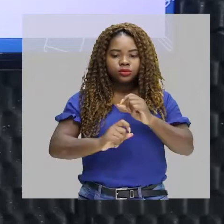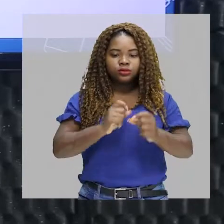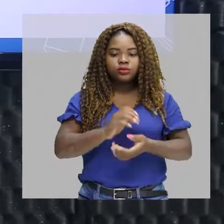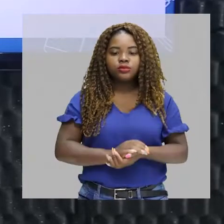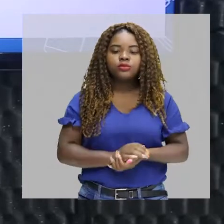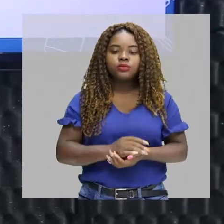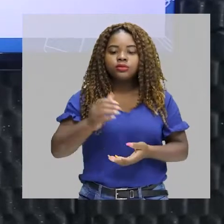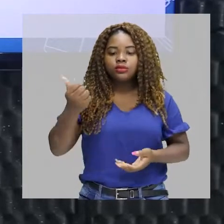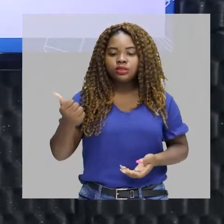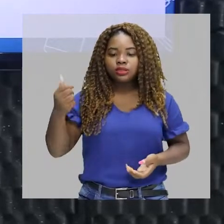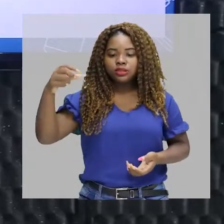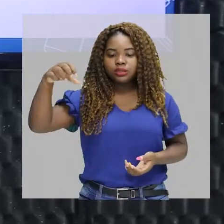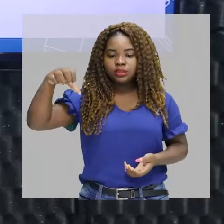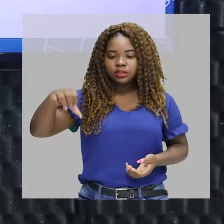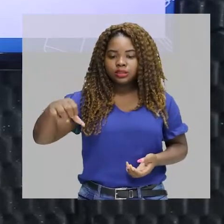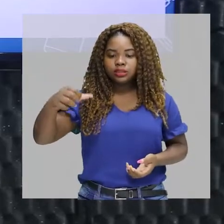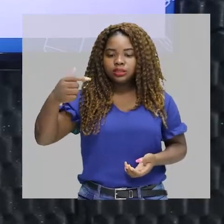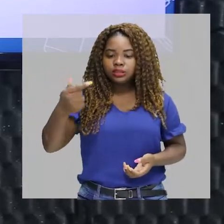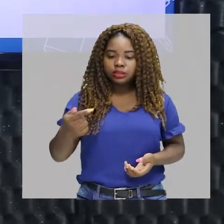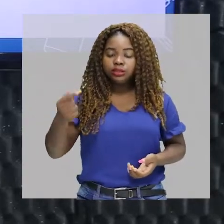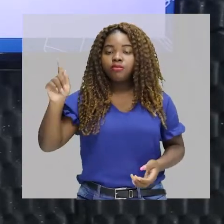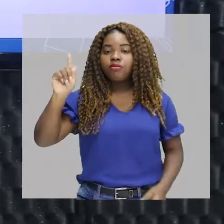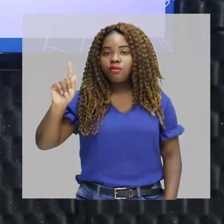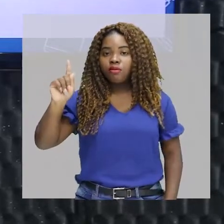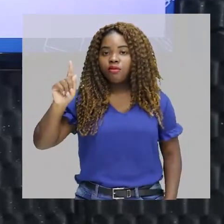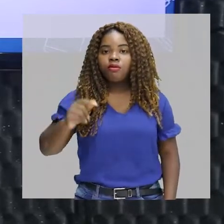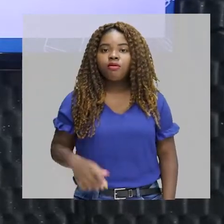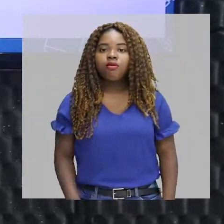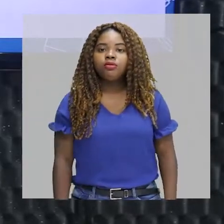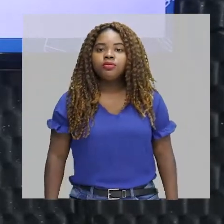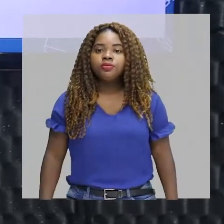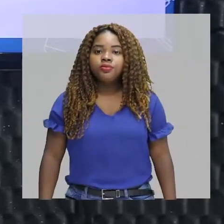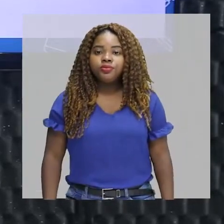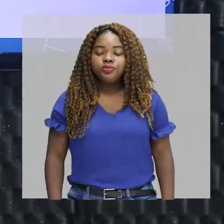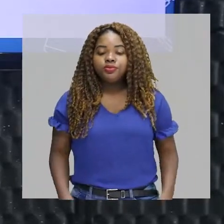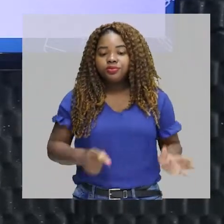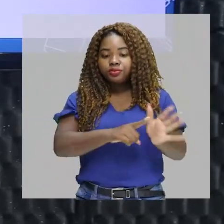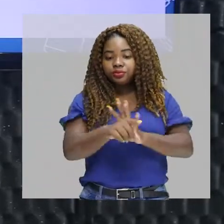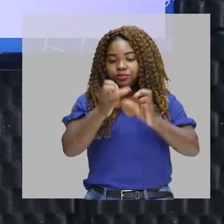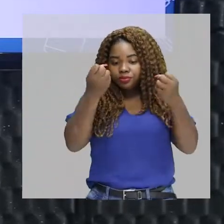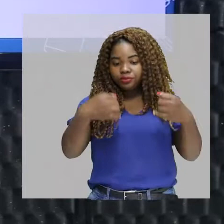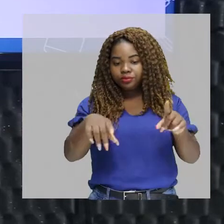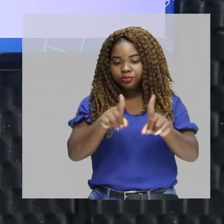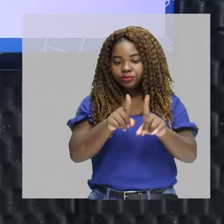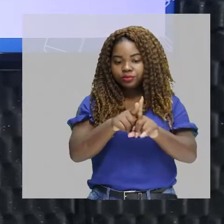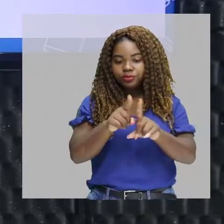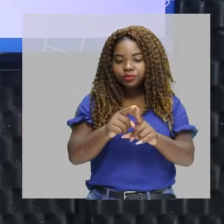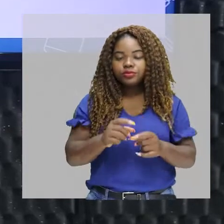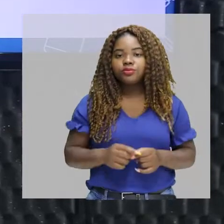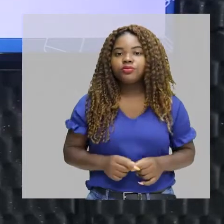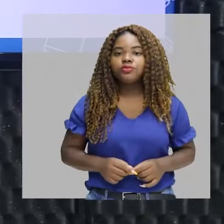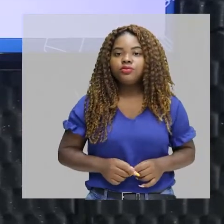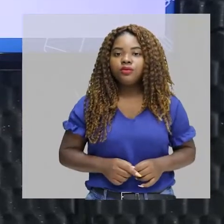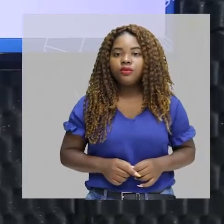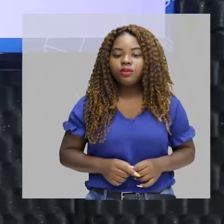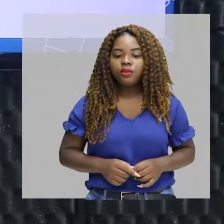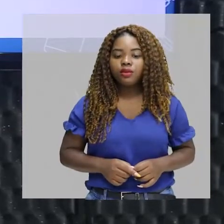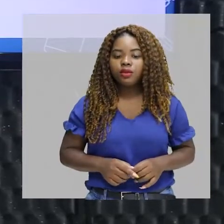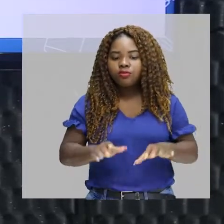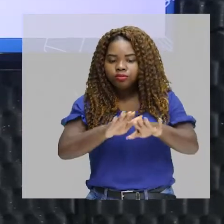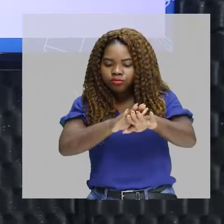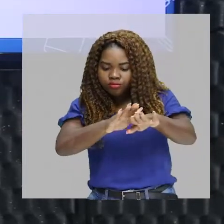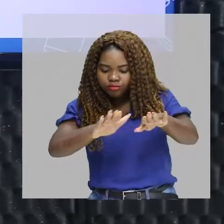massa de 197 gramas. Bom, a questão fala que para cobrir